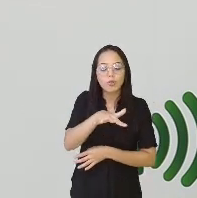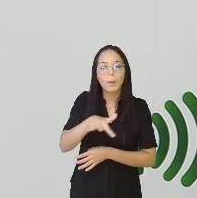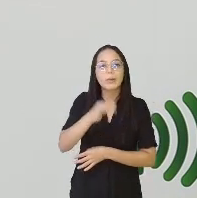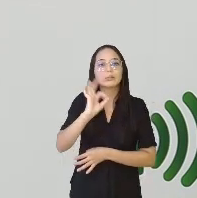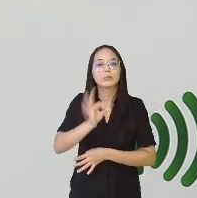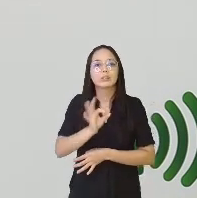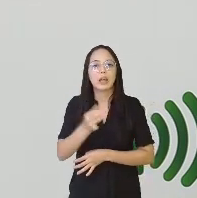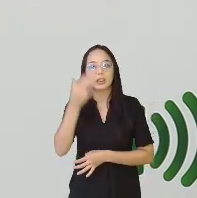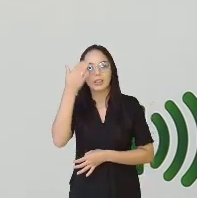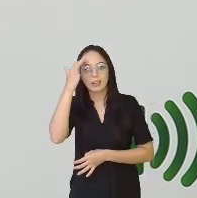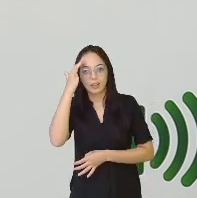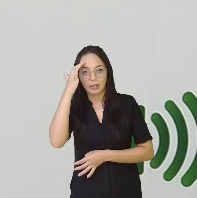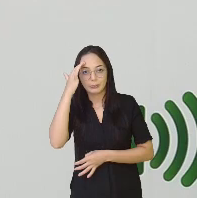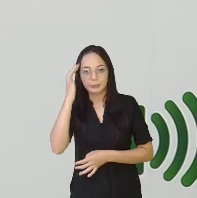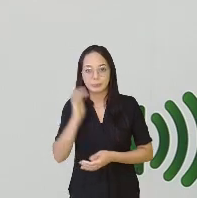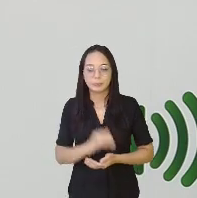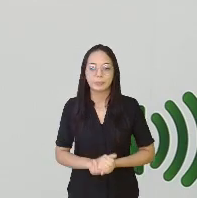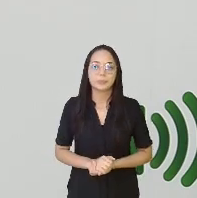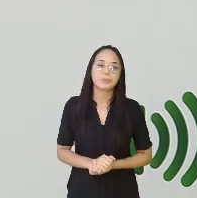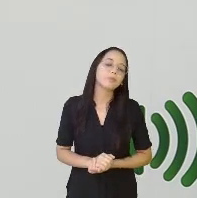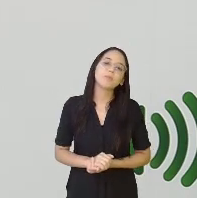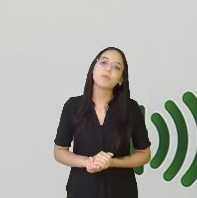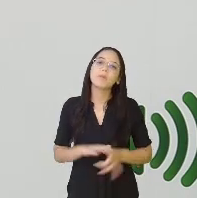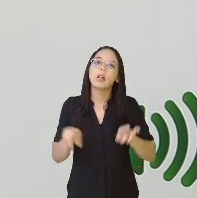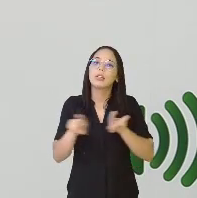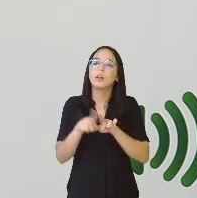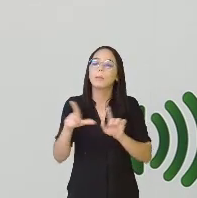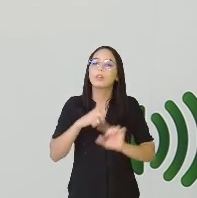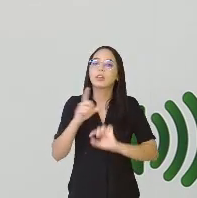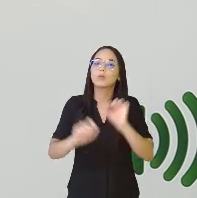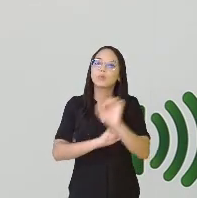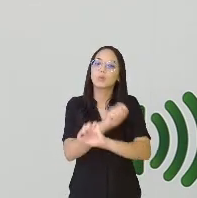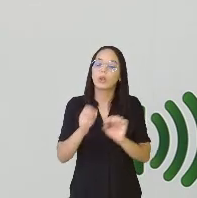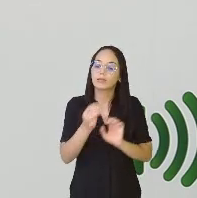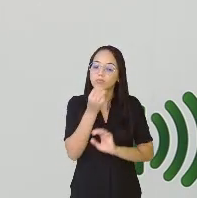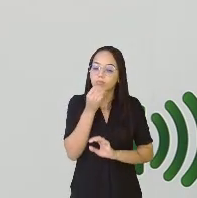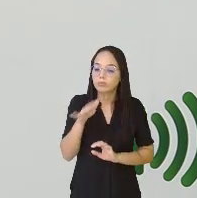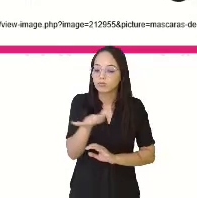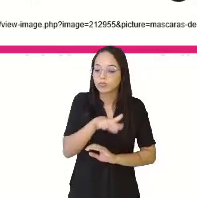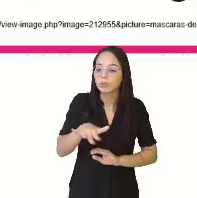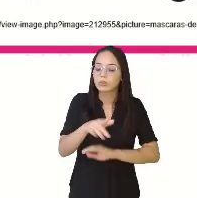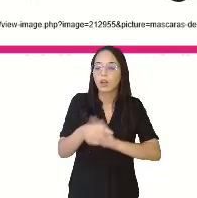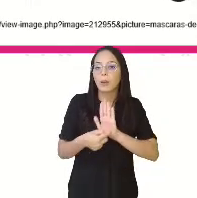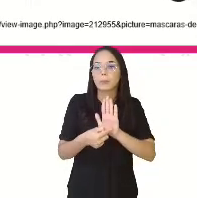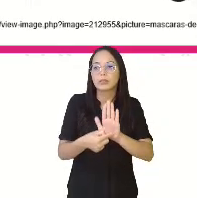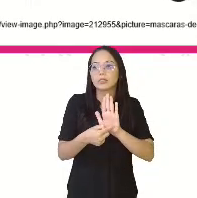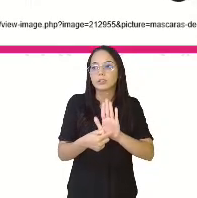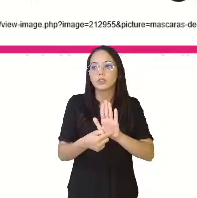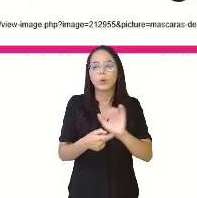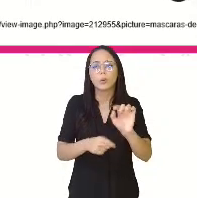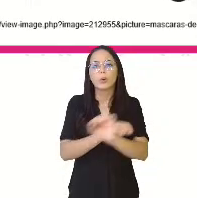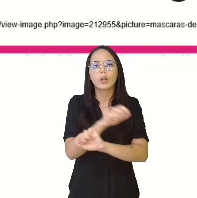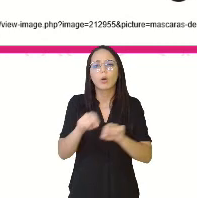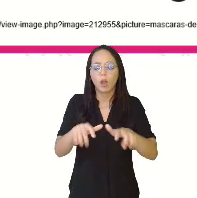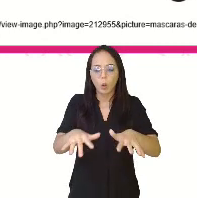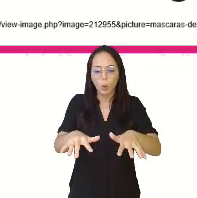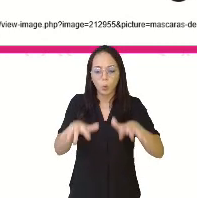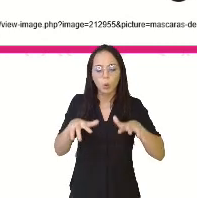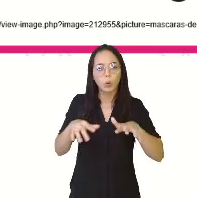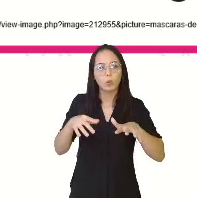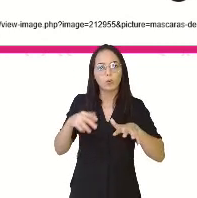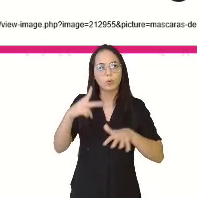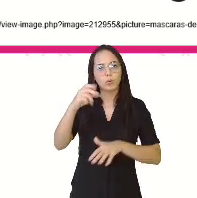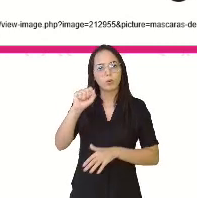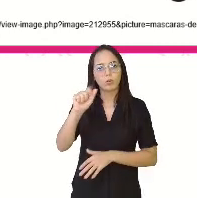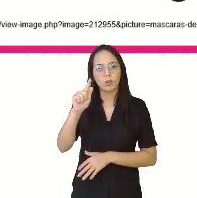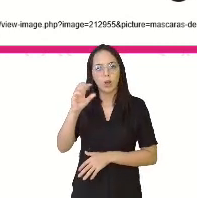passa aquela encenação ali. Temos também o espaço de representação, que é o palco. Simplesmente é isso.